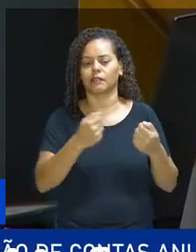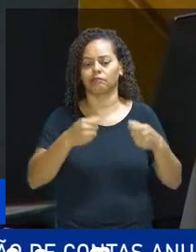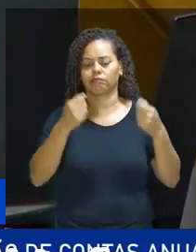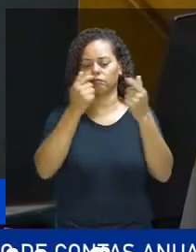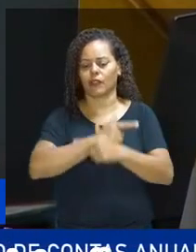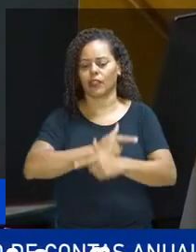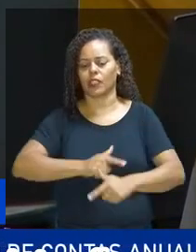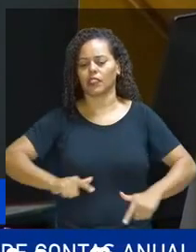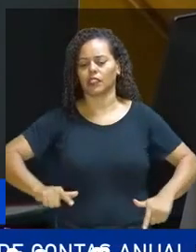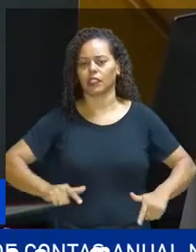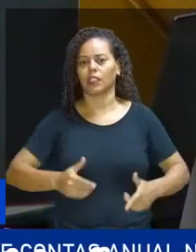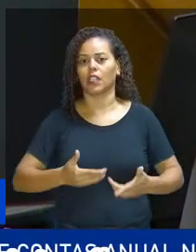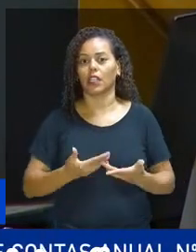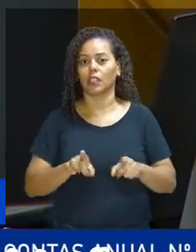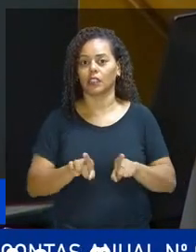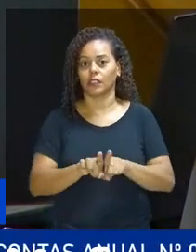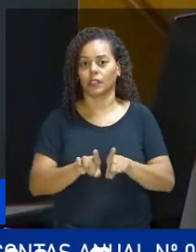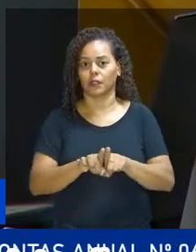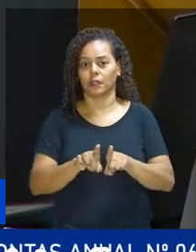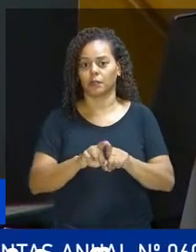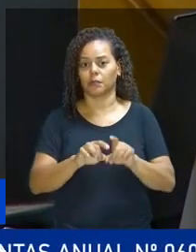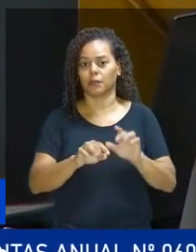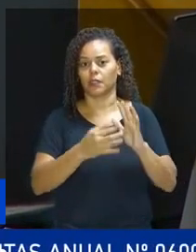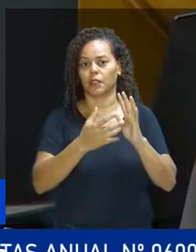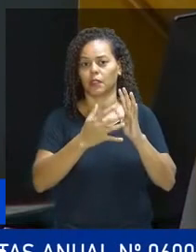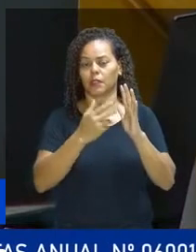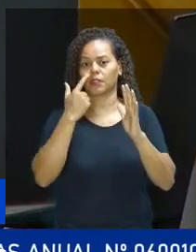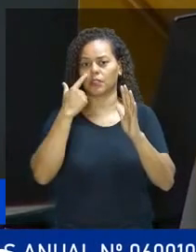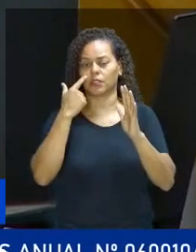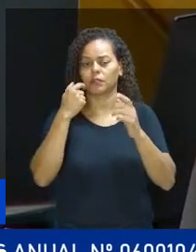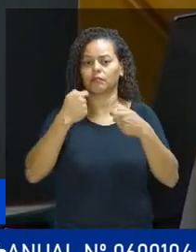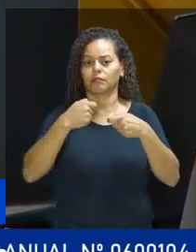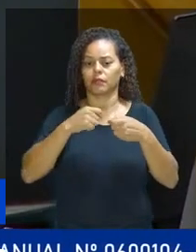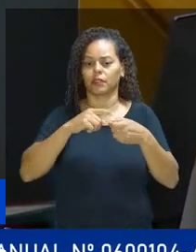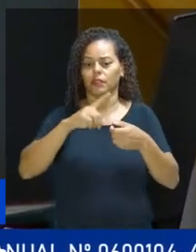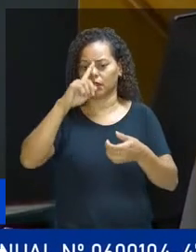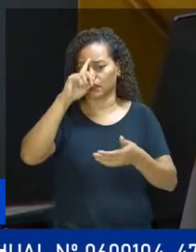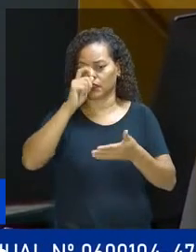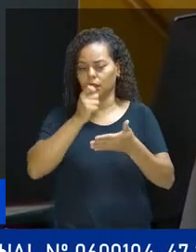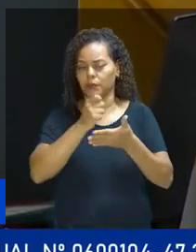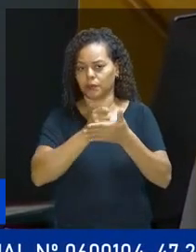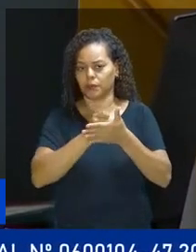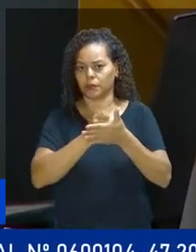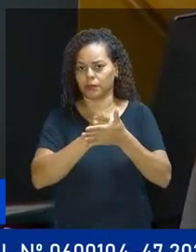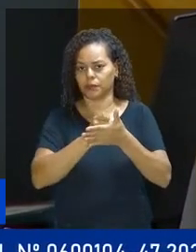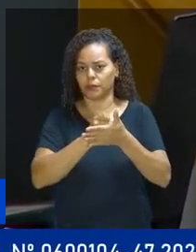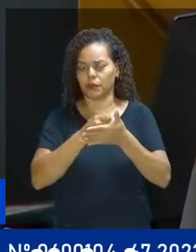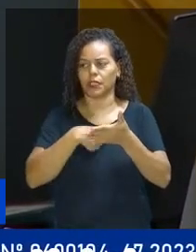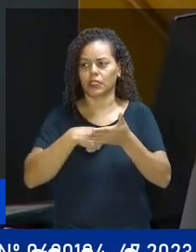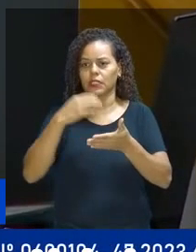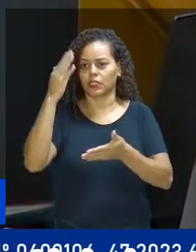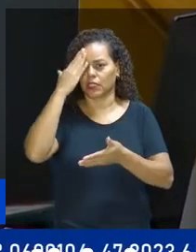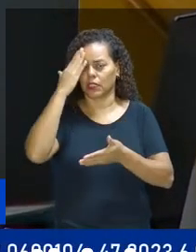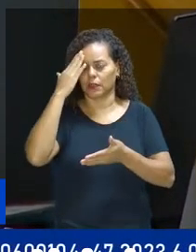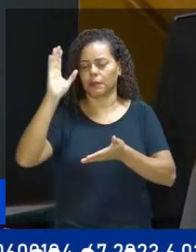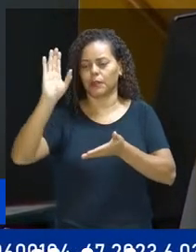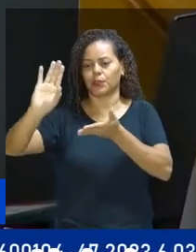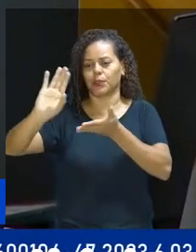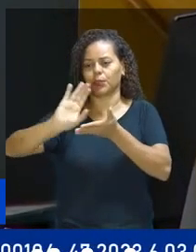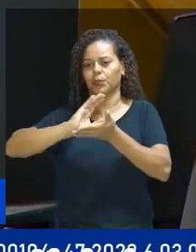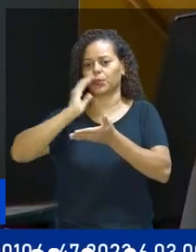lisura e o comprometimento do partido em cumprir a obrigação constitucional de prestar contas de maneira efetiva, de modo que a gravidade da